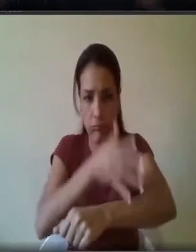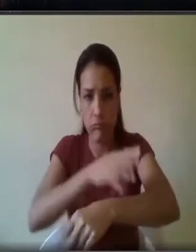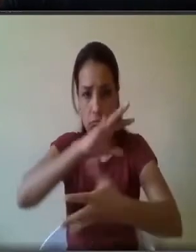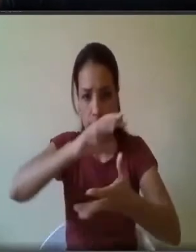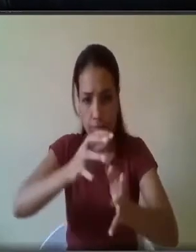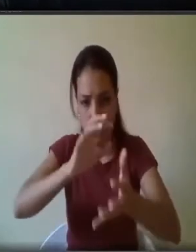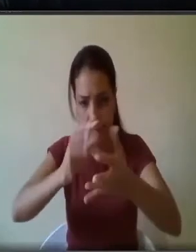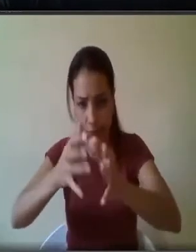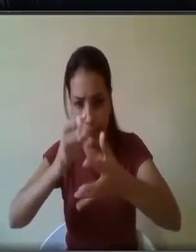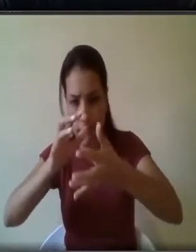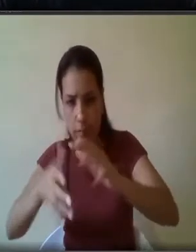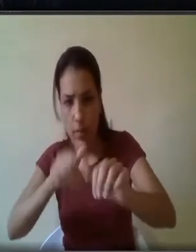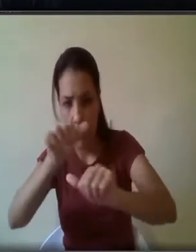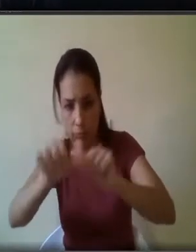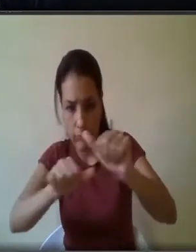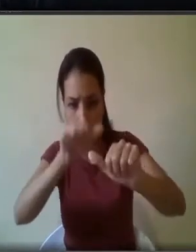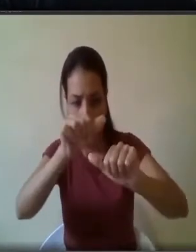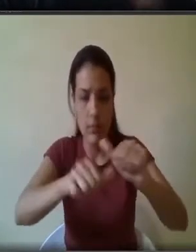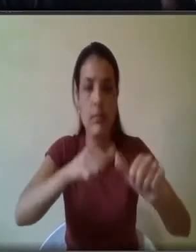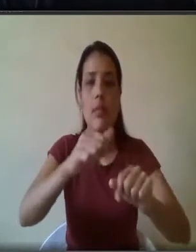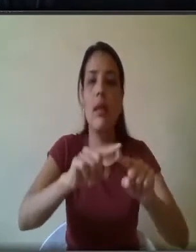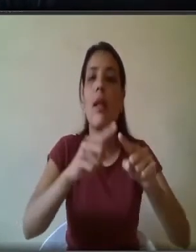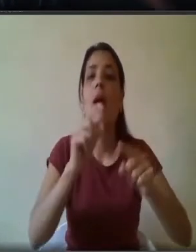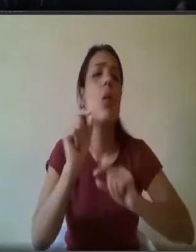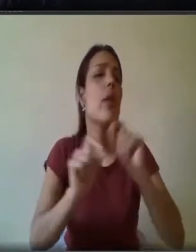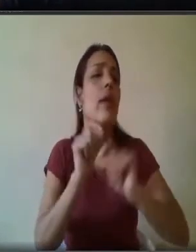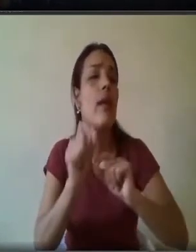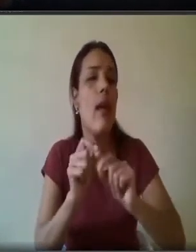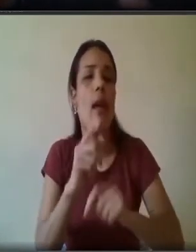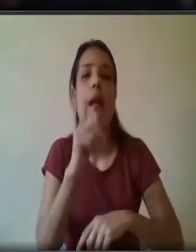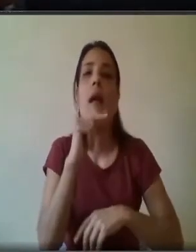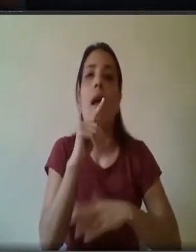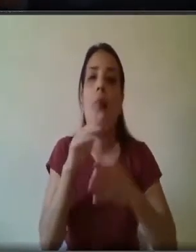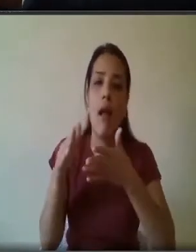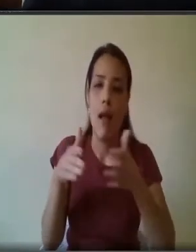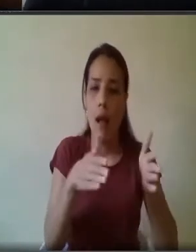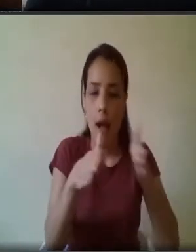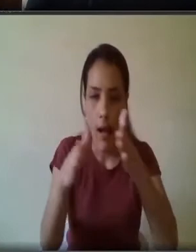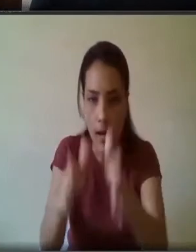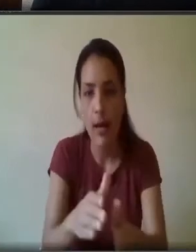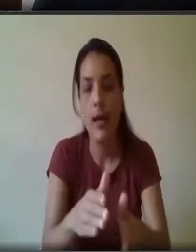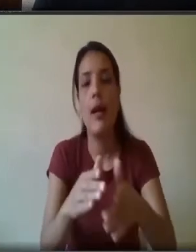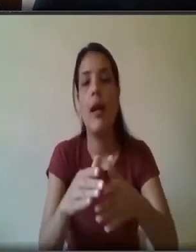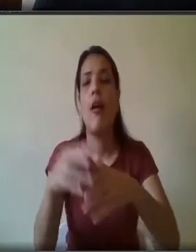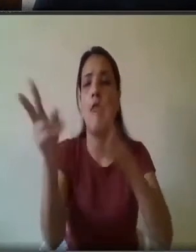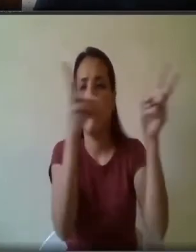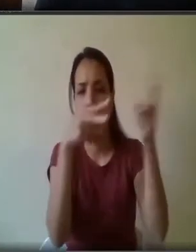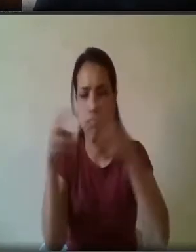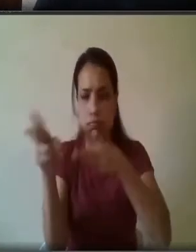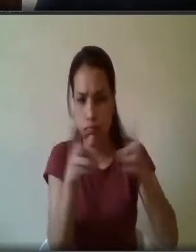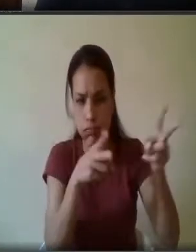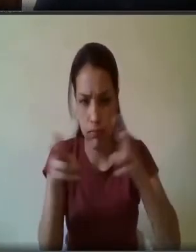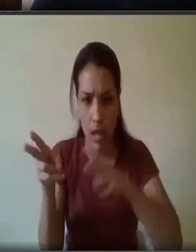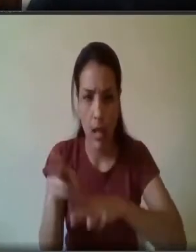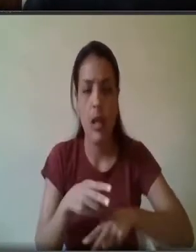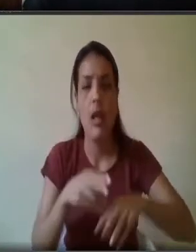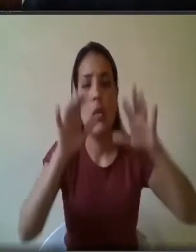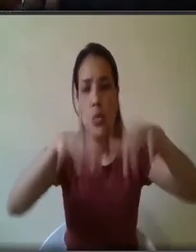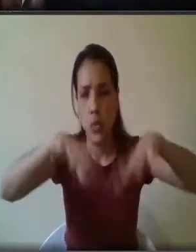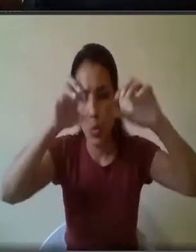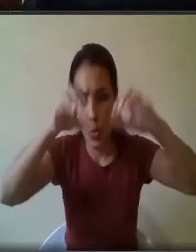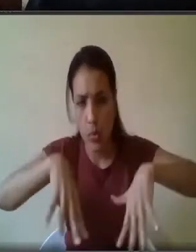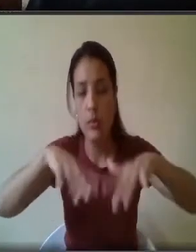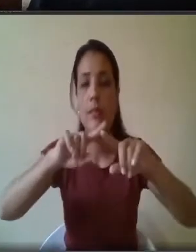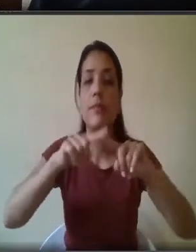as geleiras, os ventos, água corrente, intemperismo, enfim. E aqui no cantinho eu botei seres vivos.